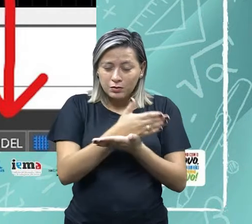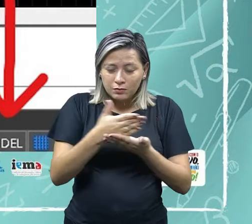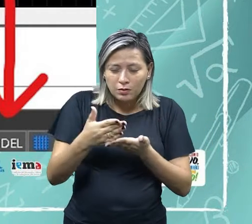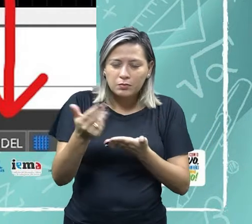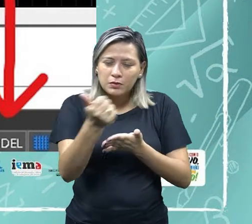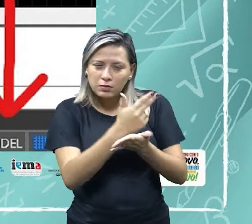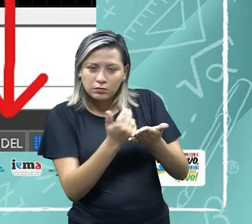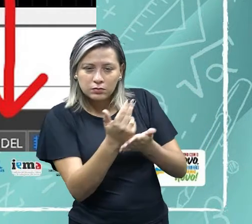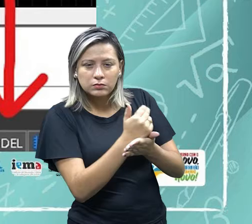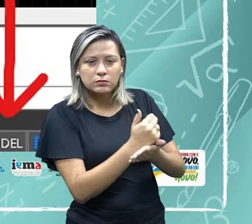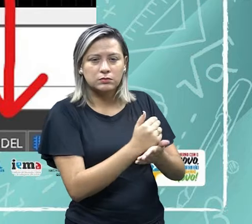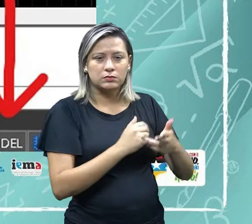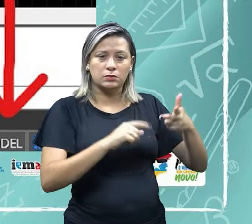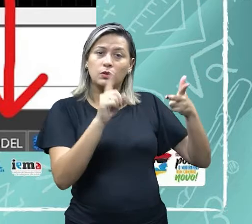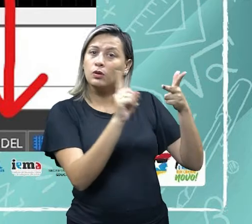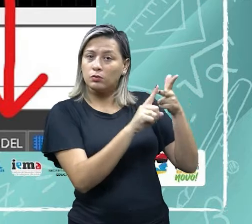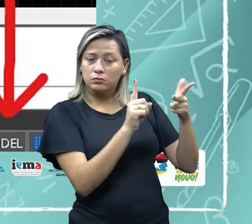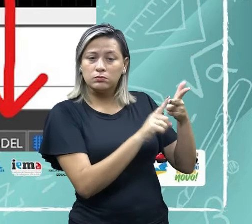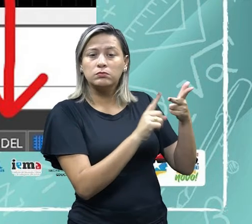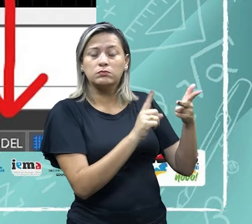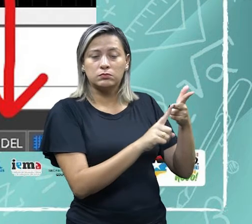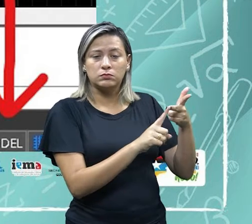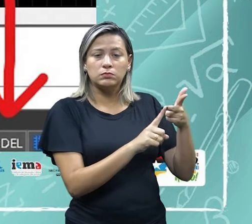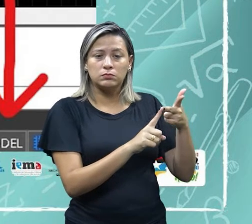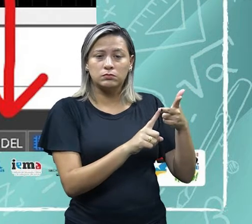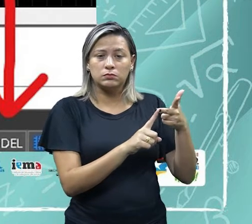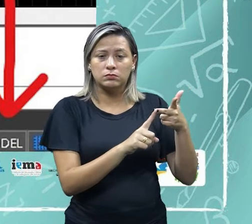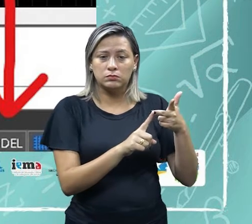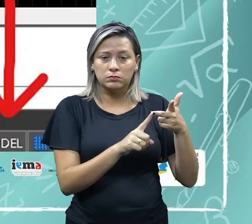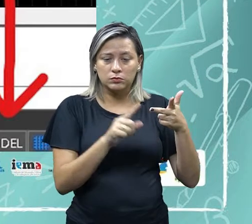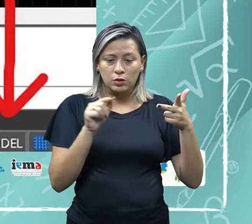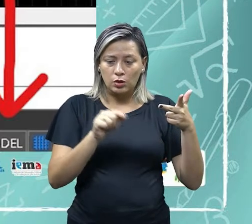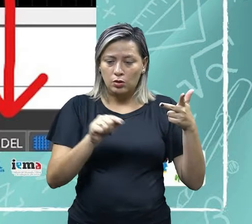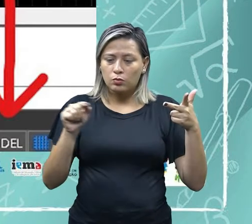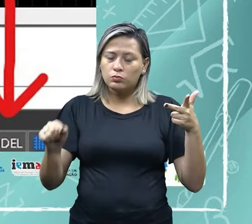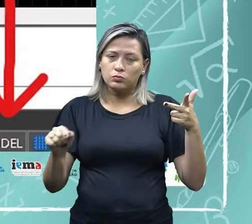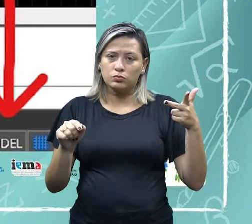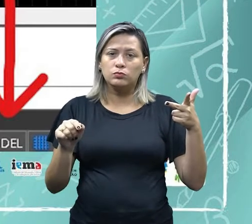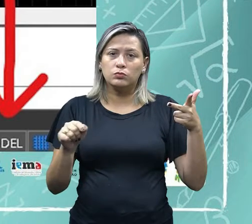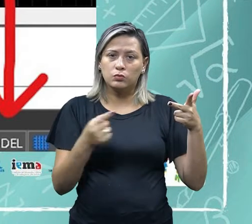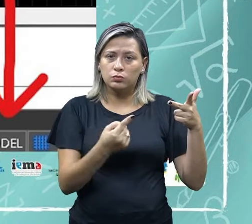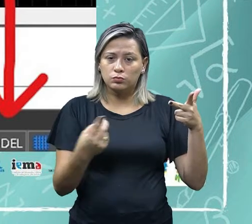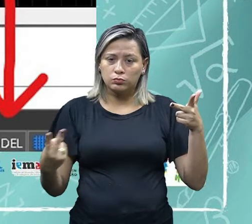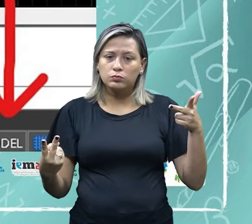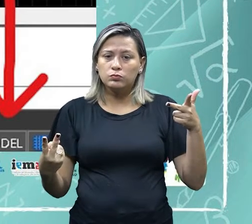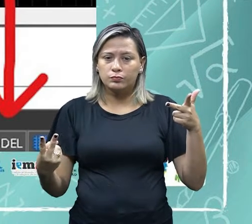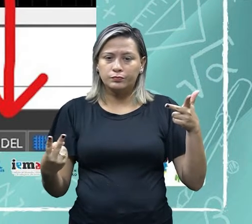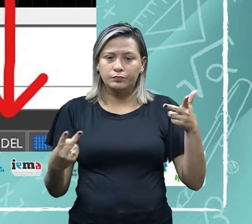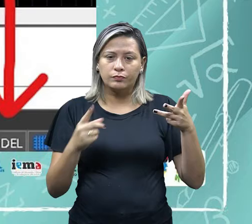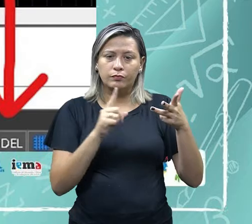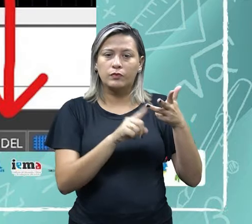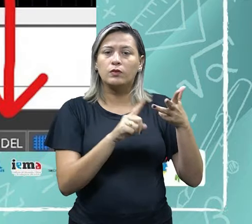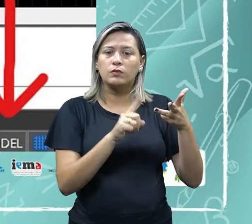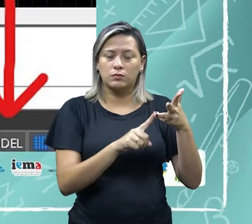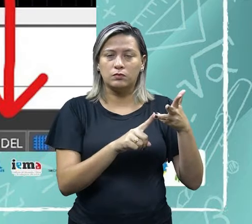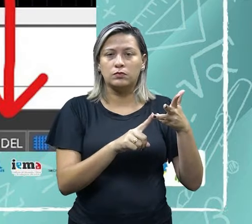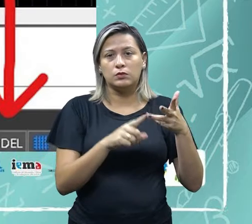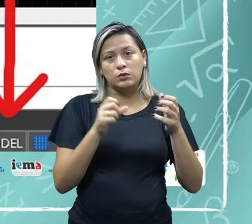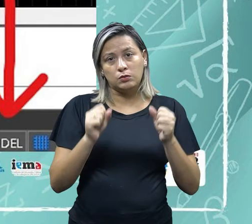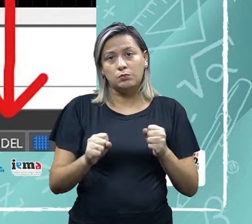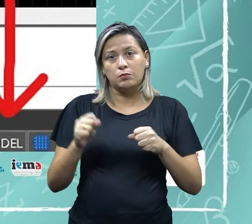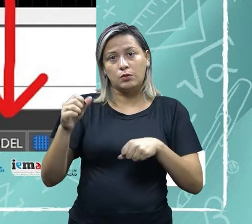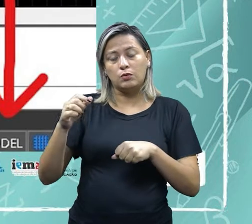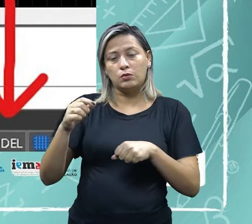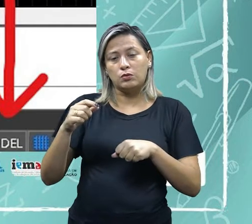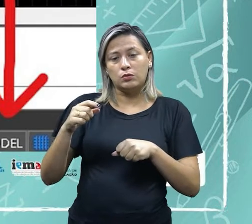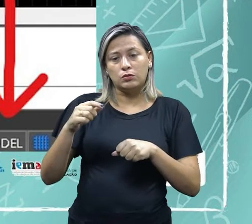iniciar o seu trabalho. O 3, tá, são os dois layouts, 1 e 2. O 4 é